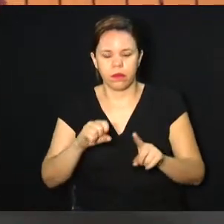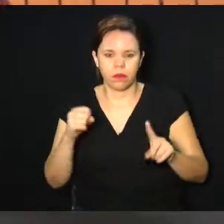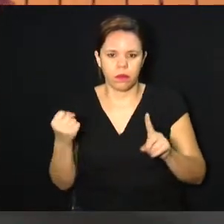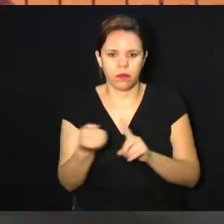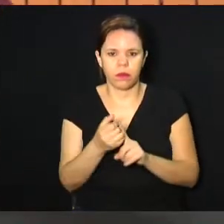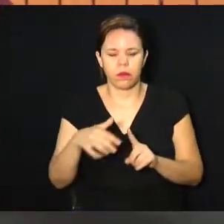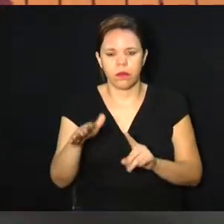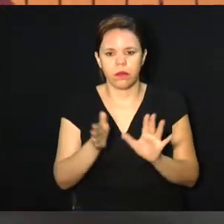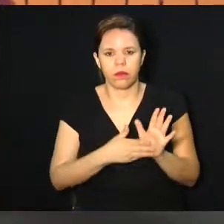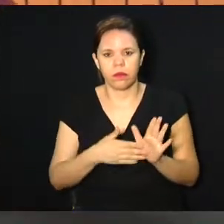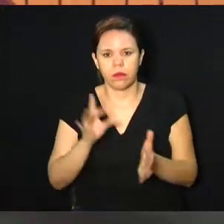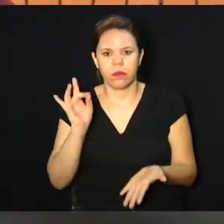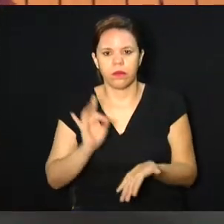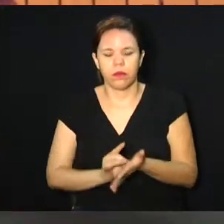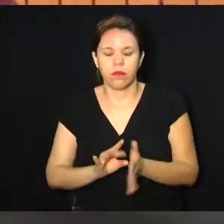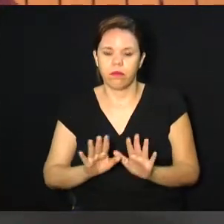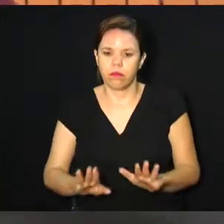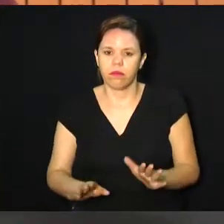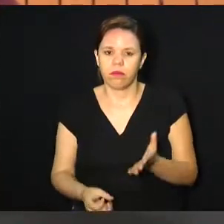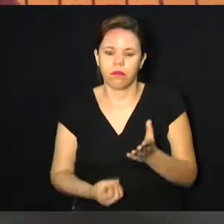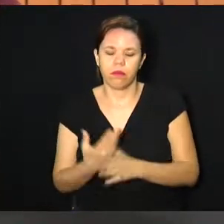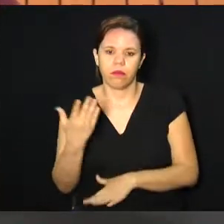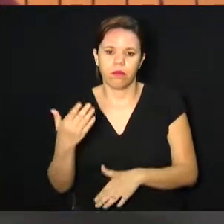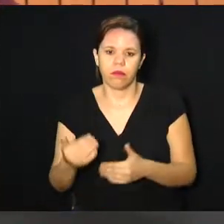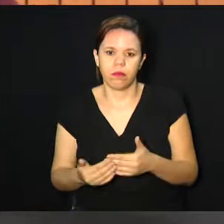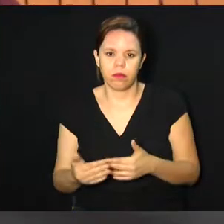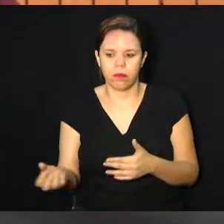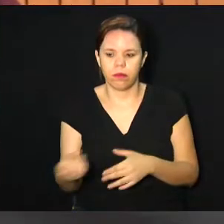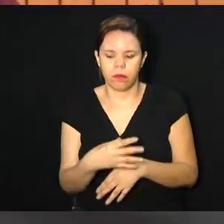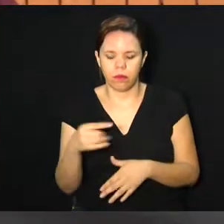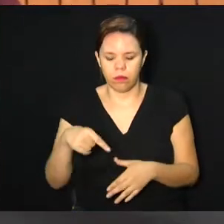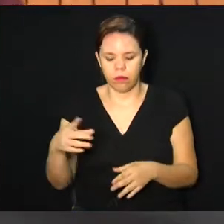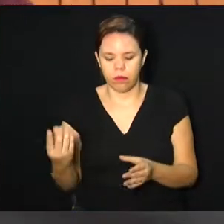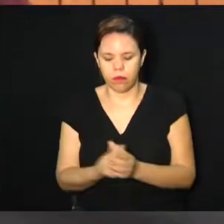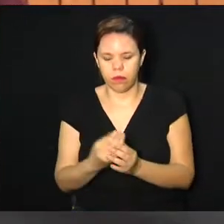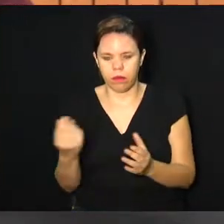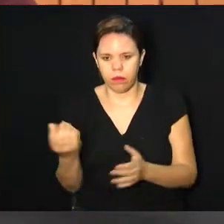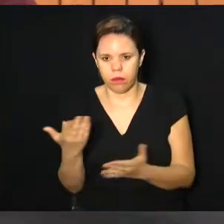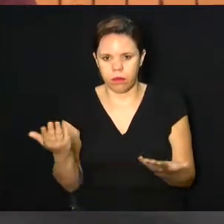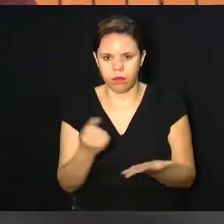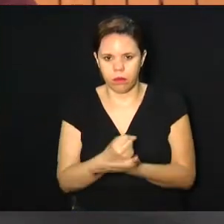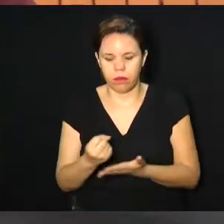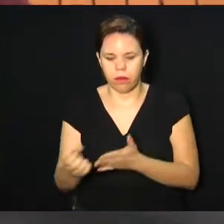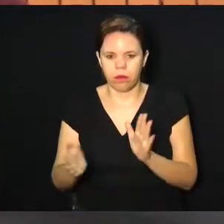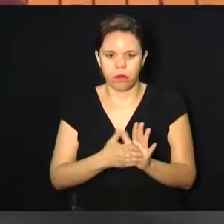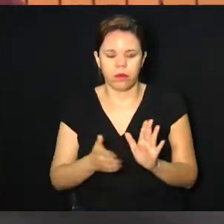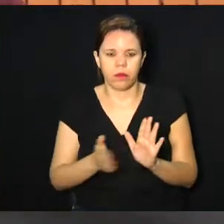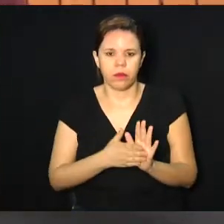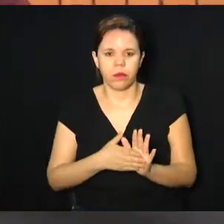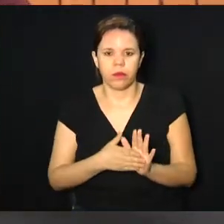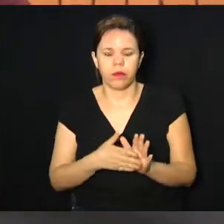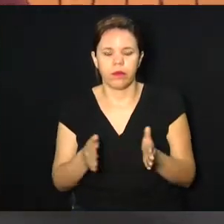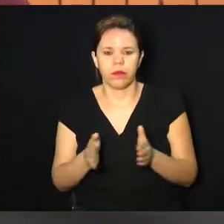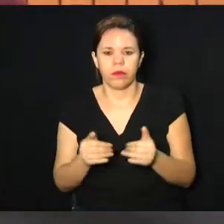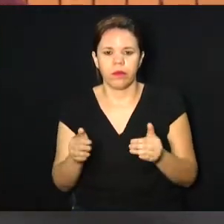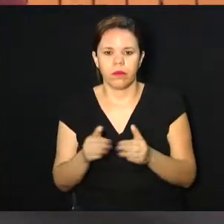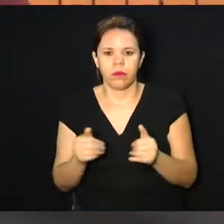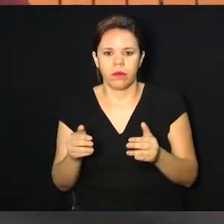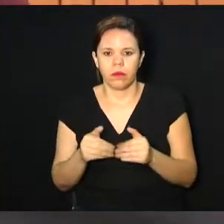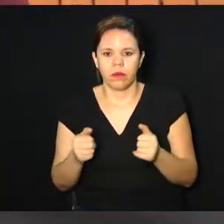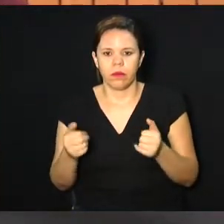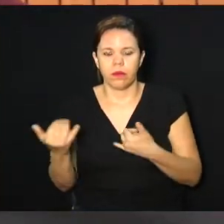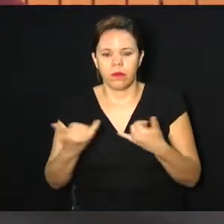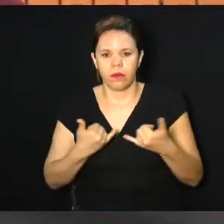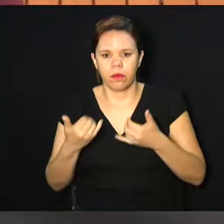específico, que é uma coisa que, felizmente, apareceu nessa licitação de agora, nessa proposta. Pedimos dados abertos